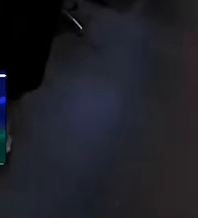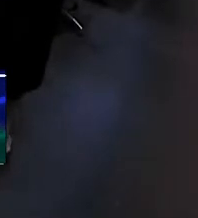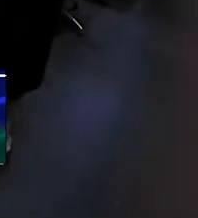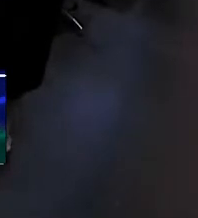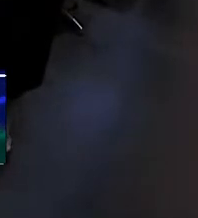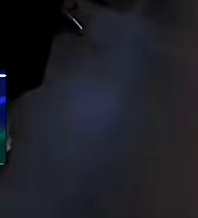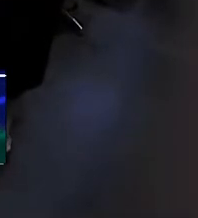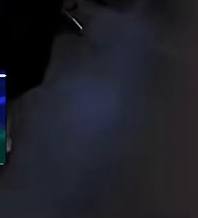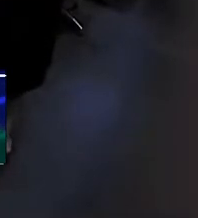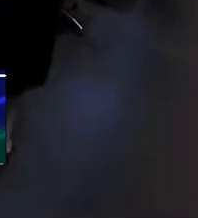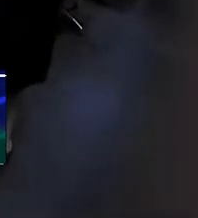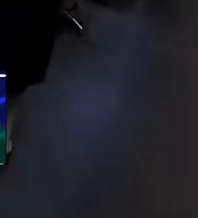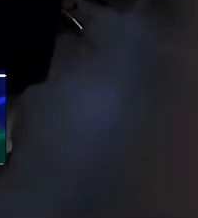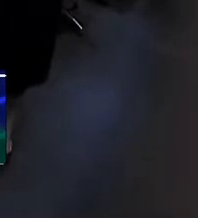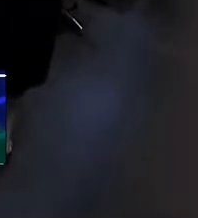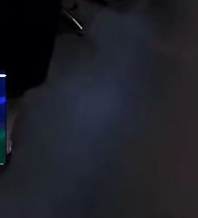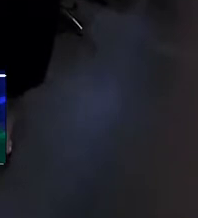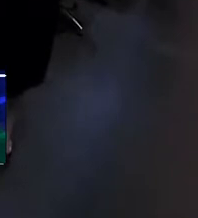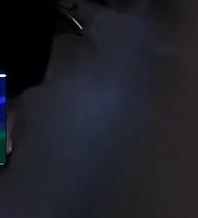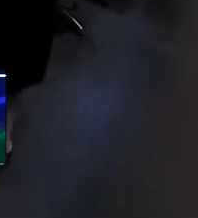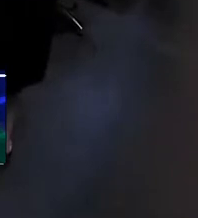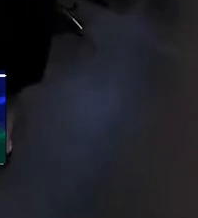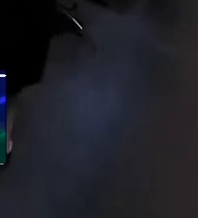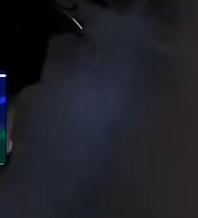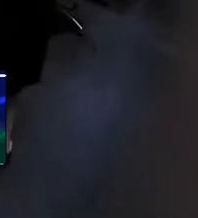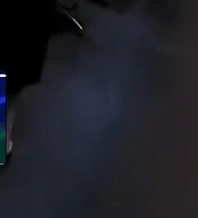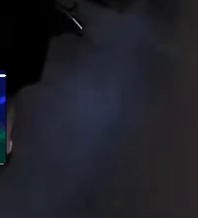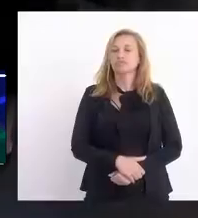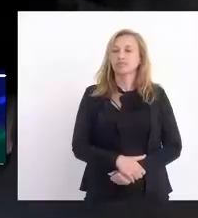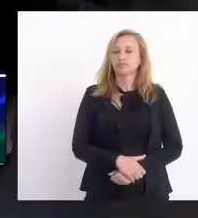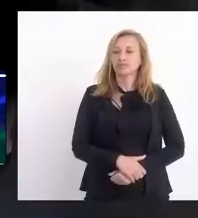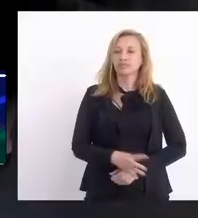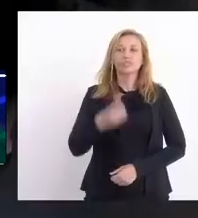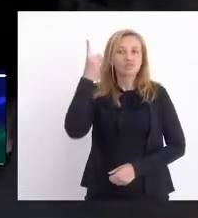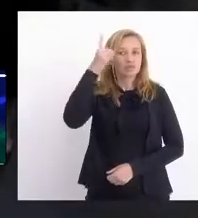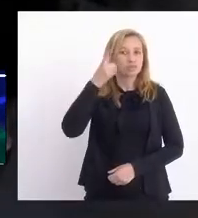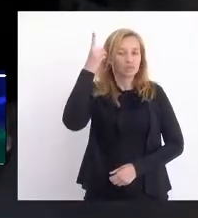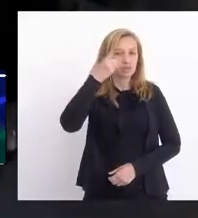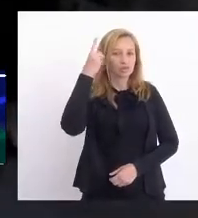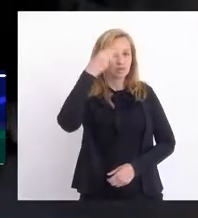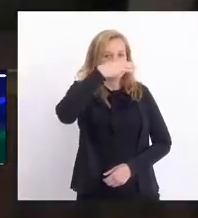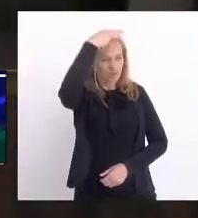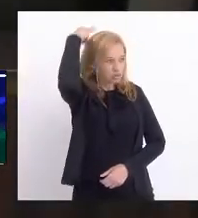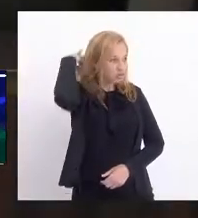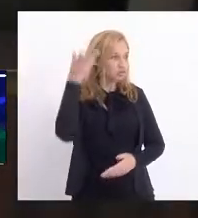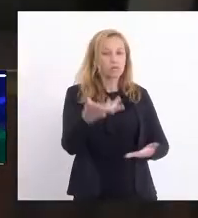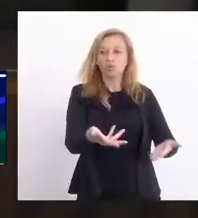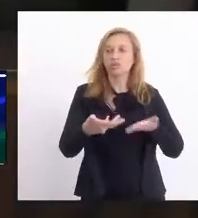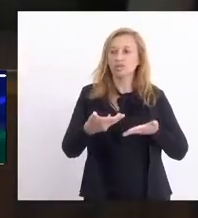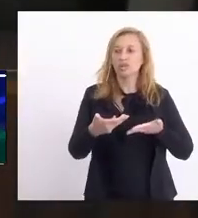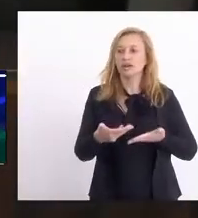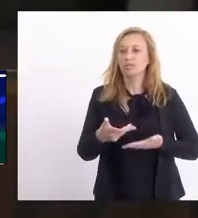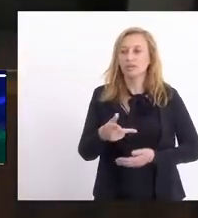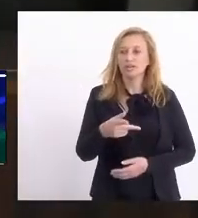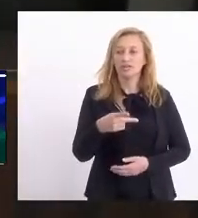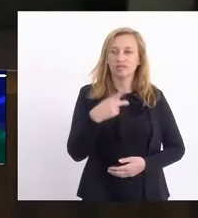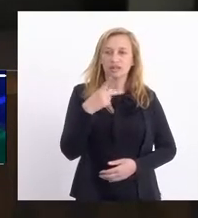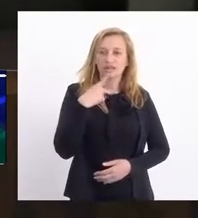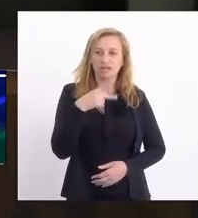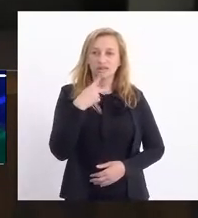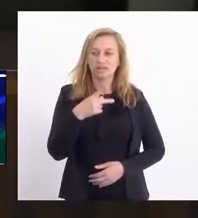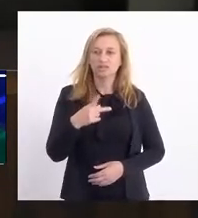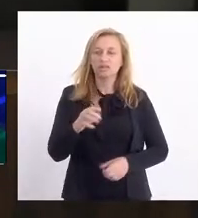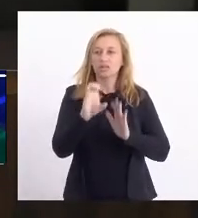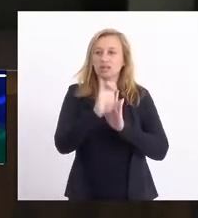Está aberta a sessão. Presidente, convido o deputado Márcio Pacheco para emitir parecer sobre